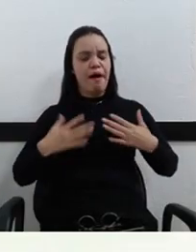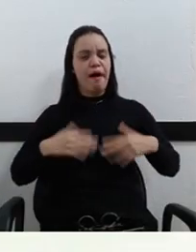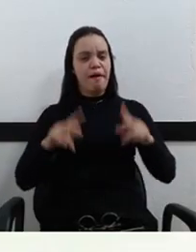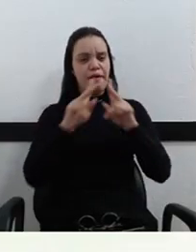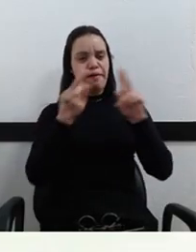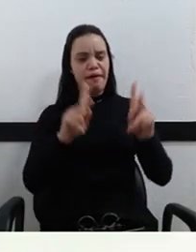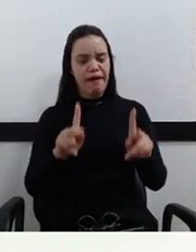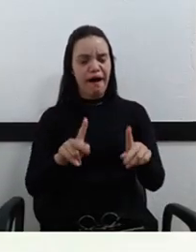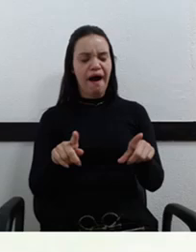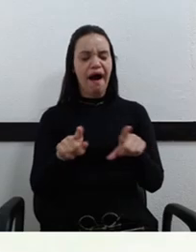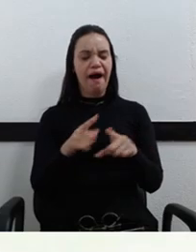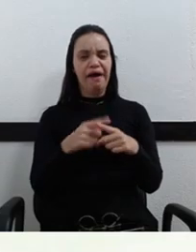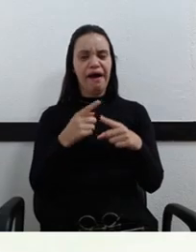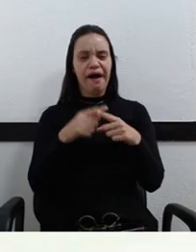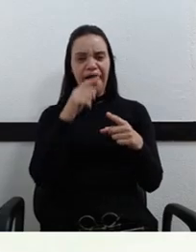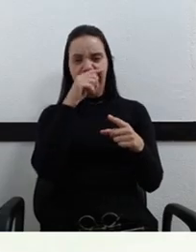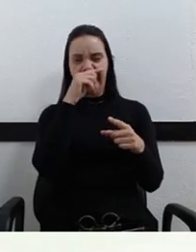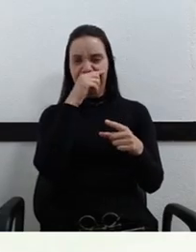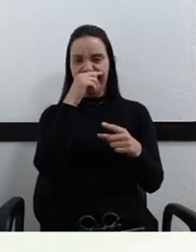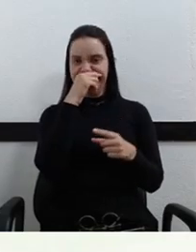é bastante